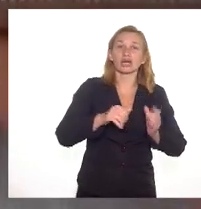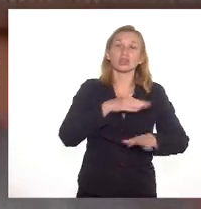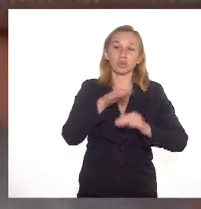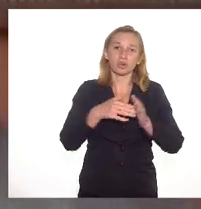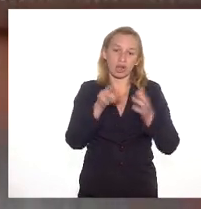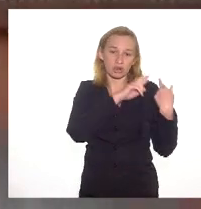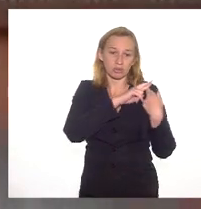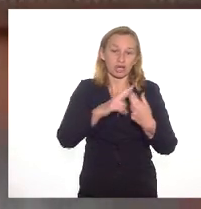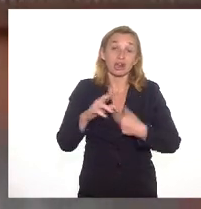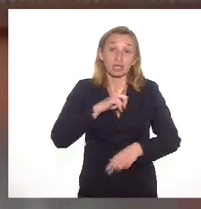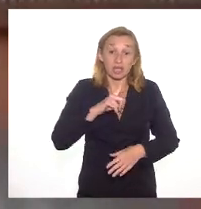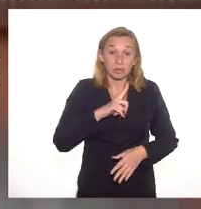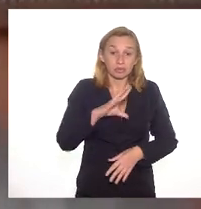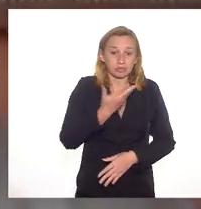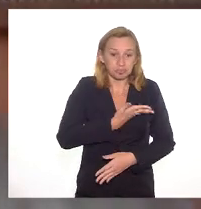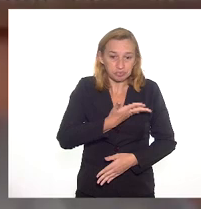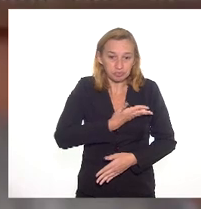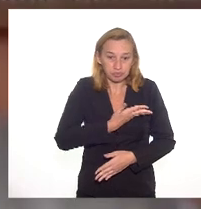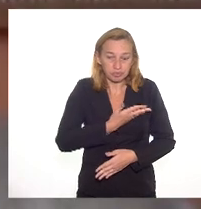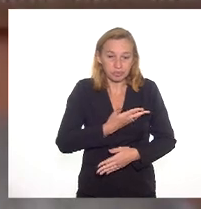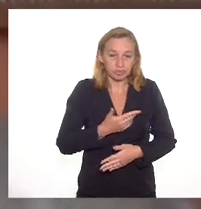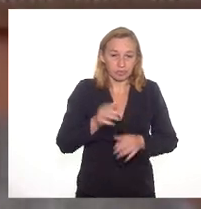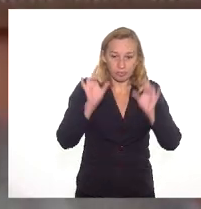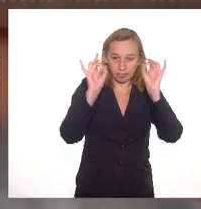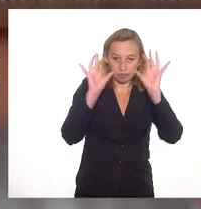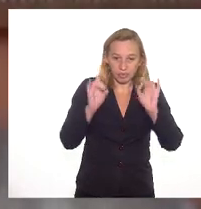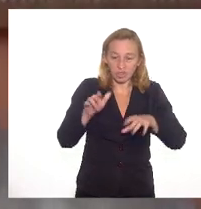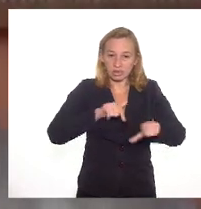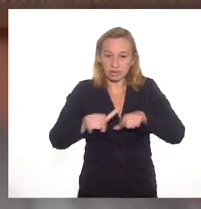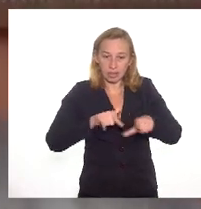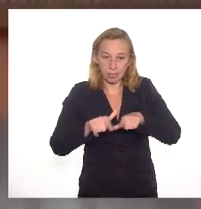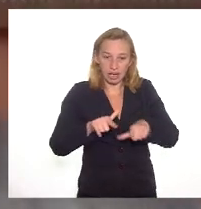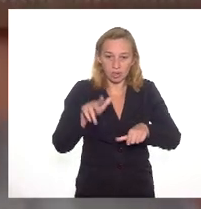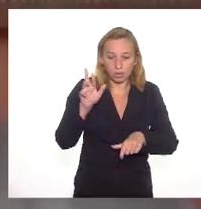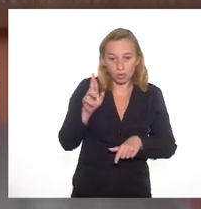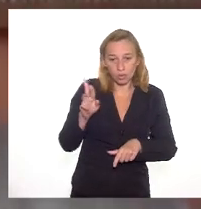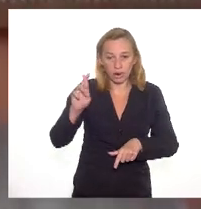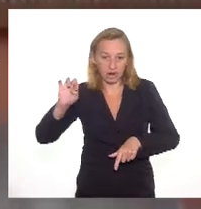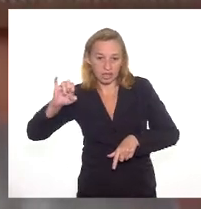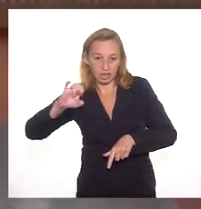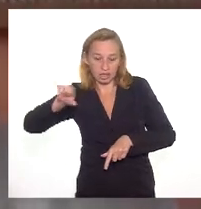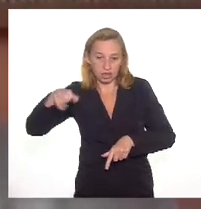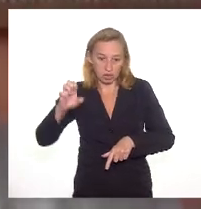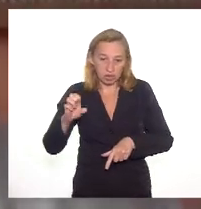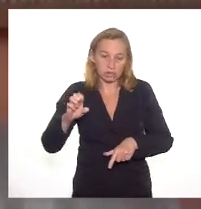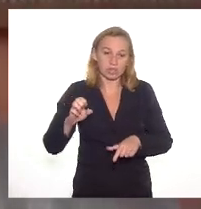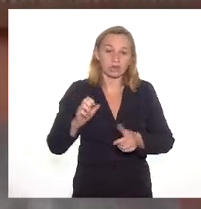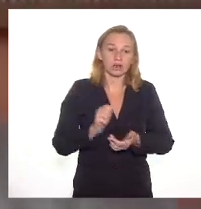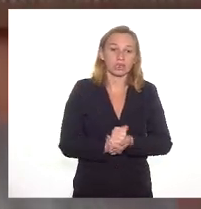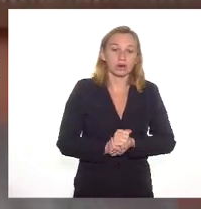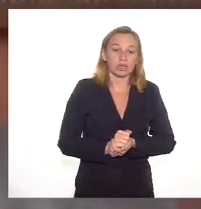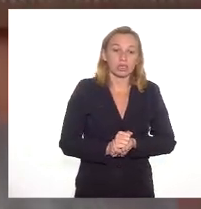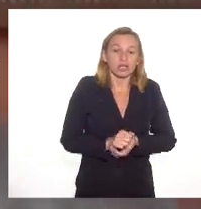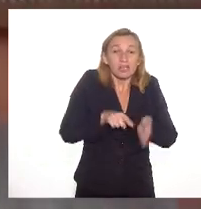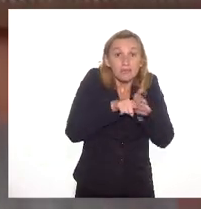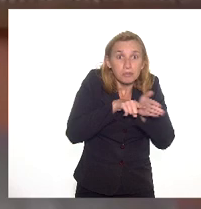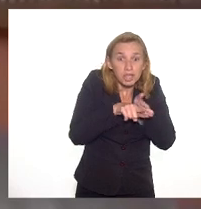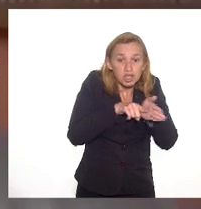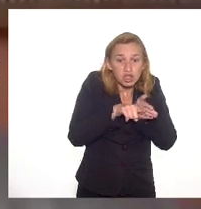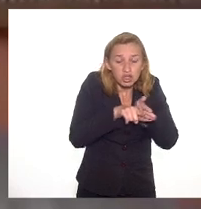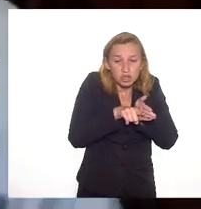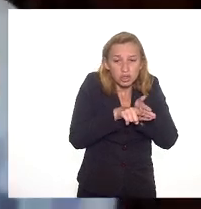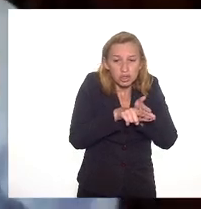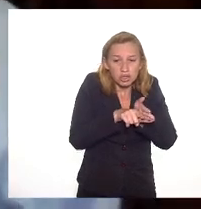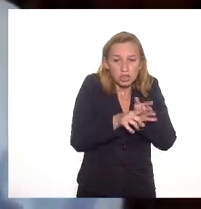amigo que é especialista, ele trabalha em São Paulo, numa ONG, né, afeta o tema, o Ebenezer, ele pesquisa tráfico